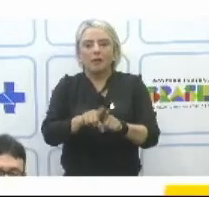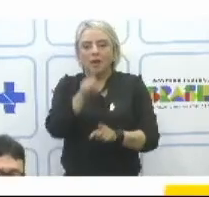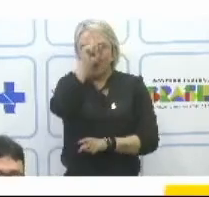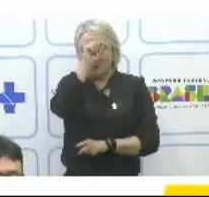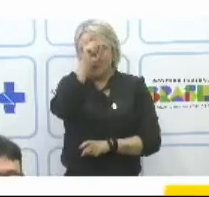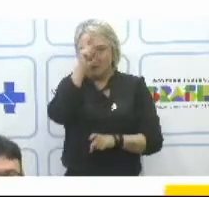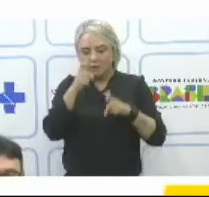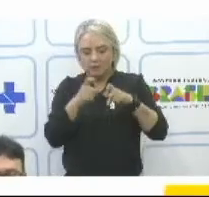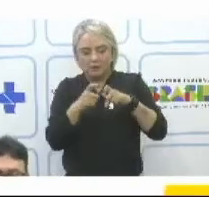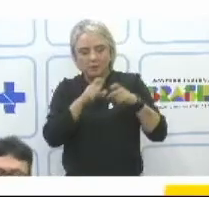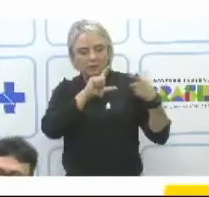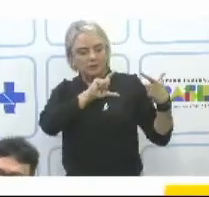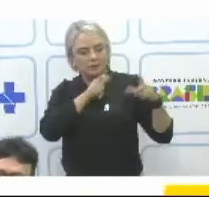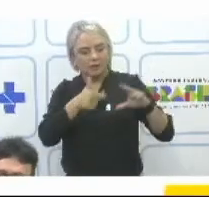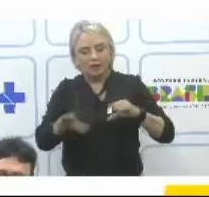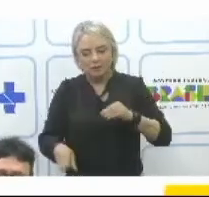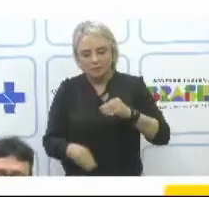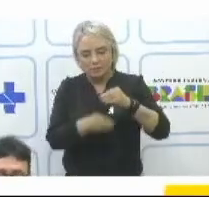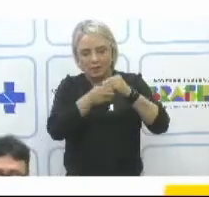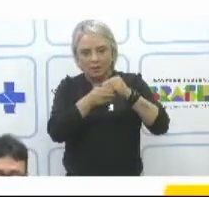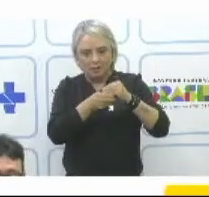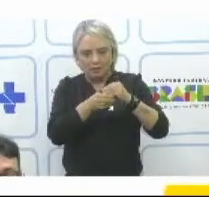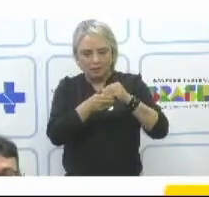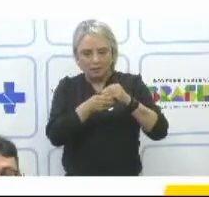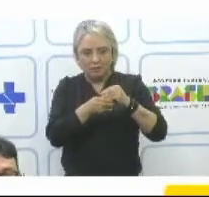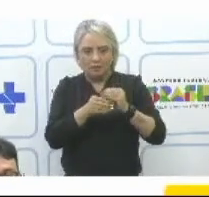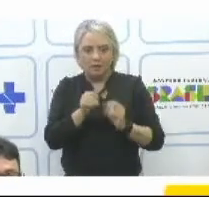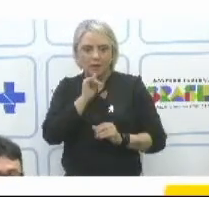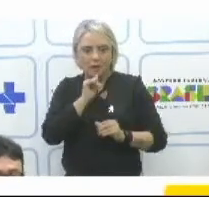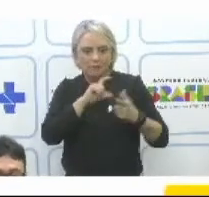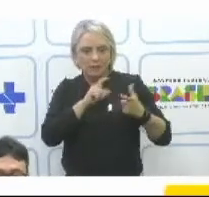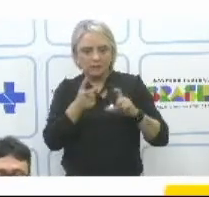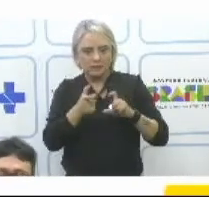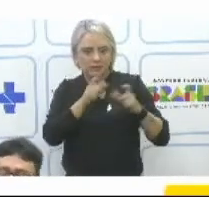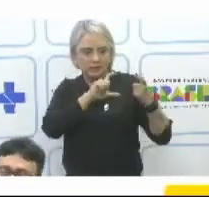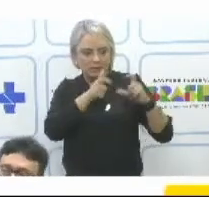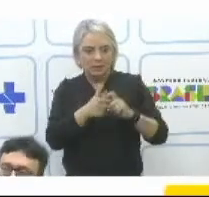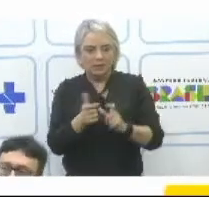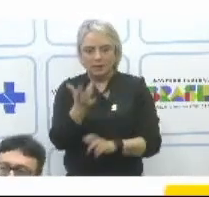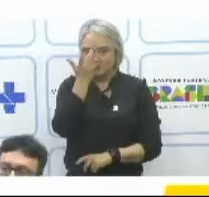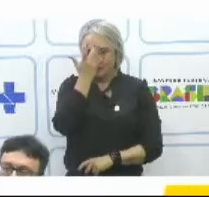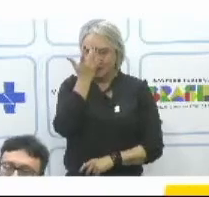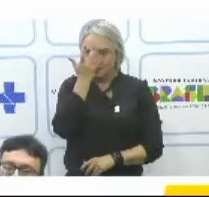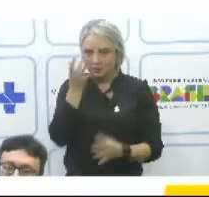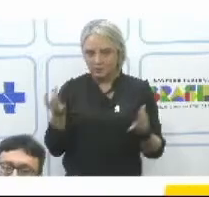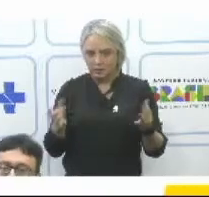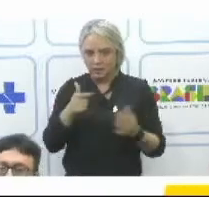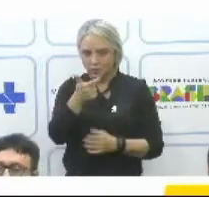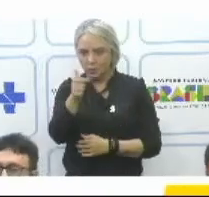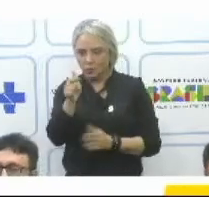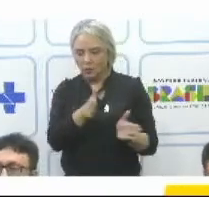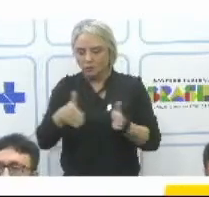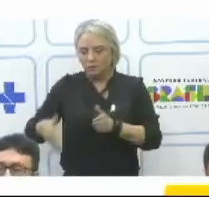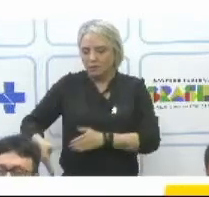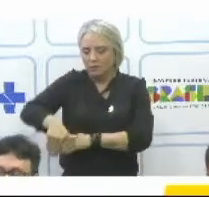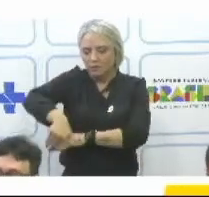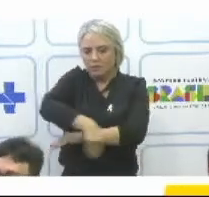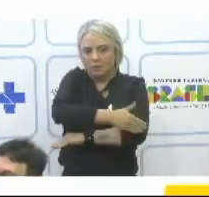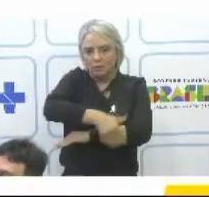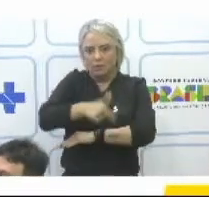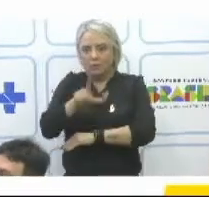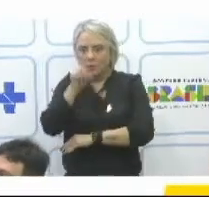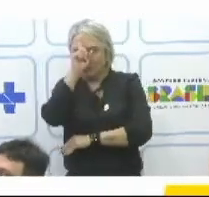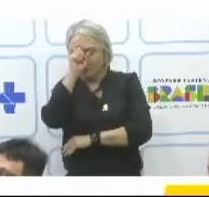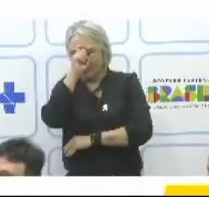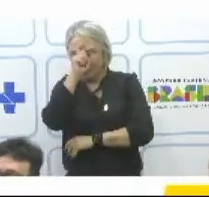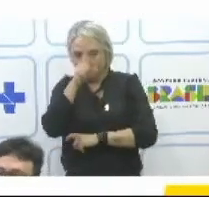de medicina integrativa, por exemplo, ou medicina convencional na Índia, né? E do outro lado da rua você tem um